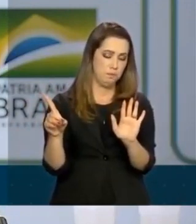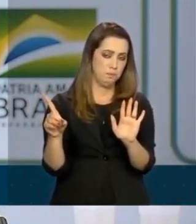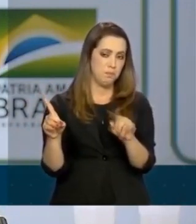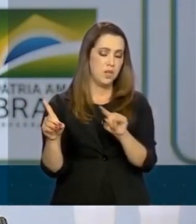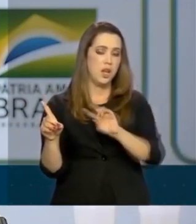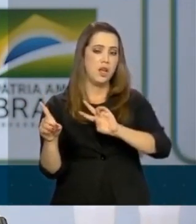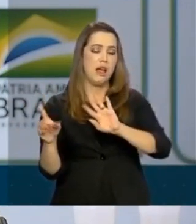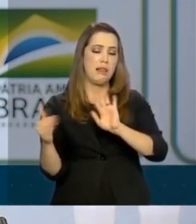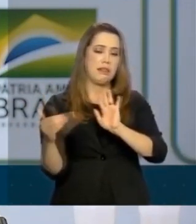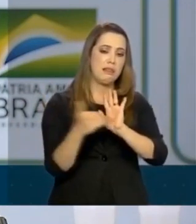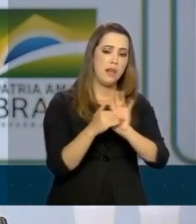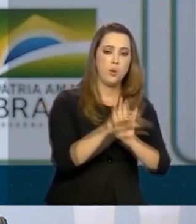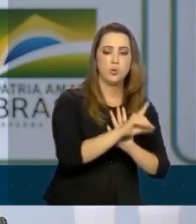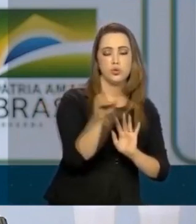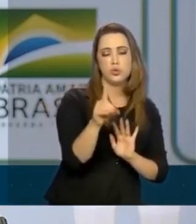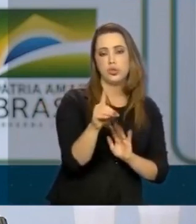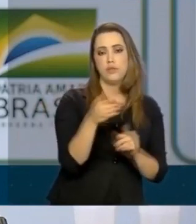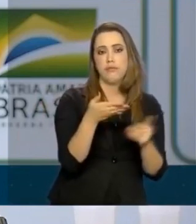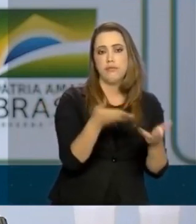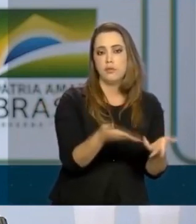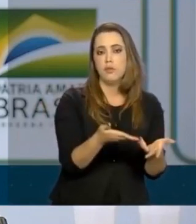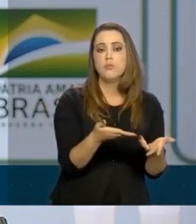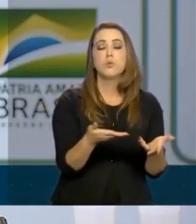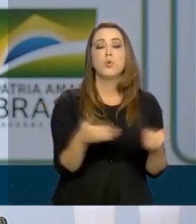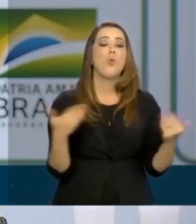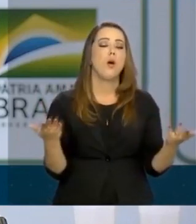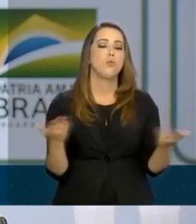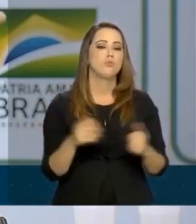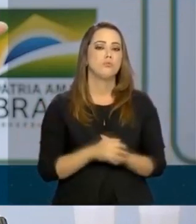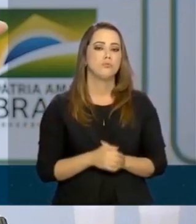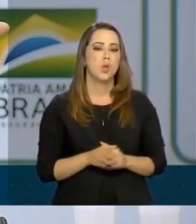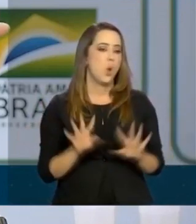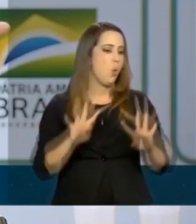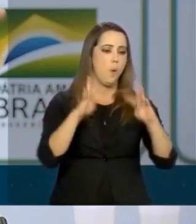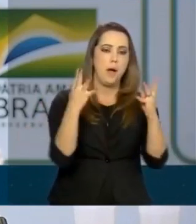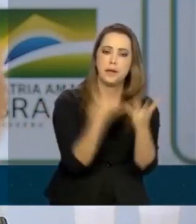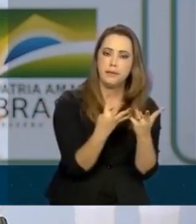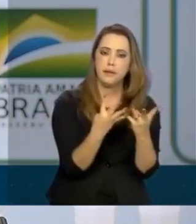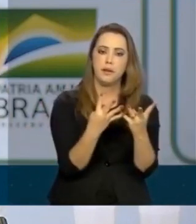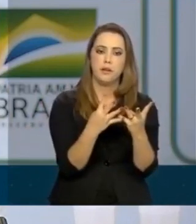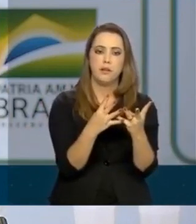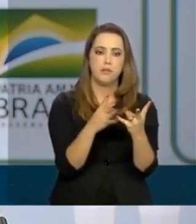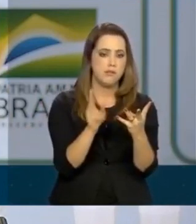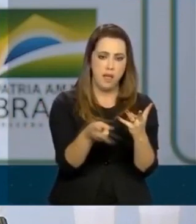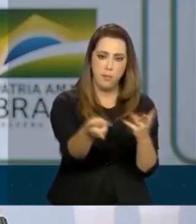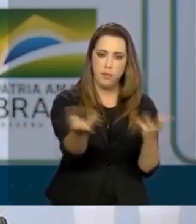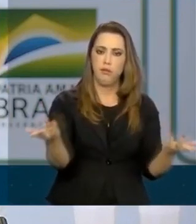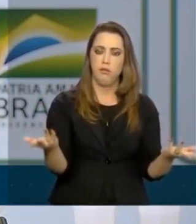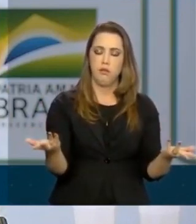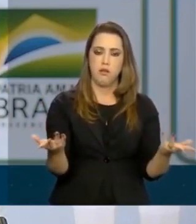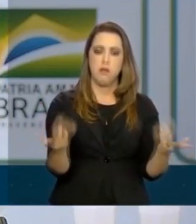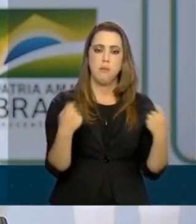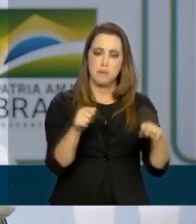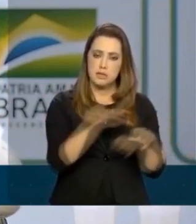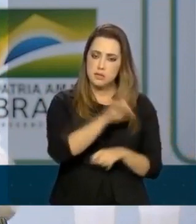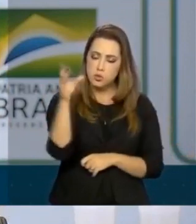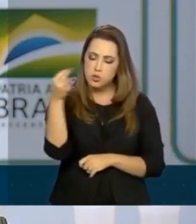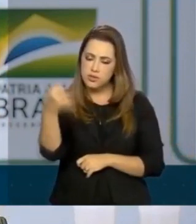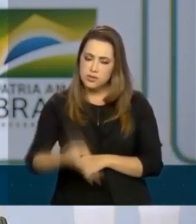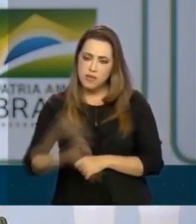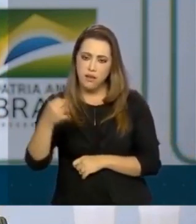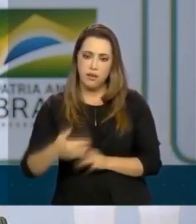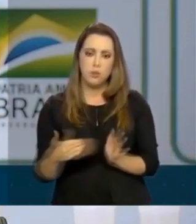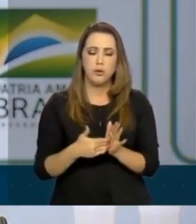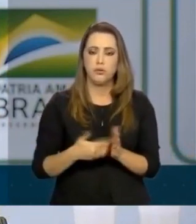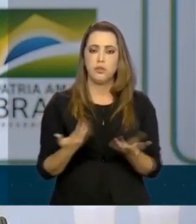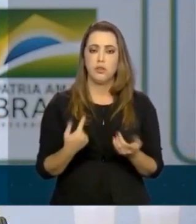vou terminar no dia tal, porque quarentena sem prazo determinado para terminar, ela vira uma